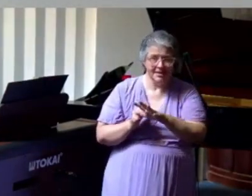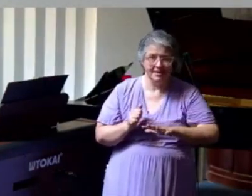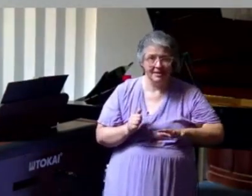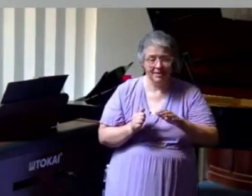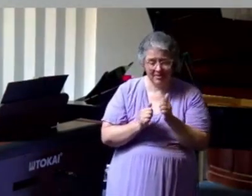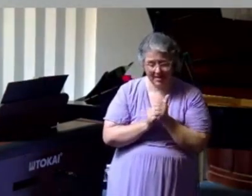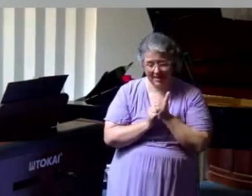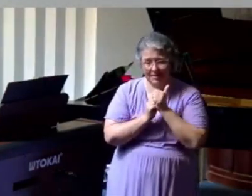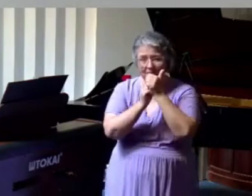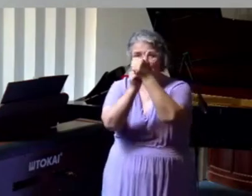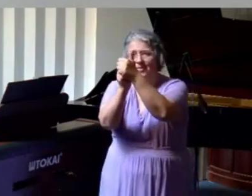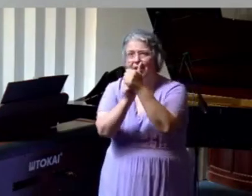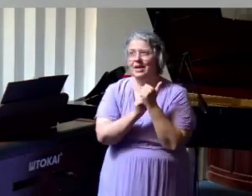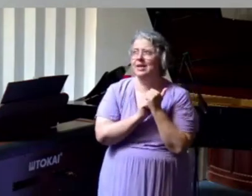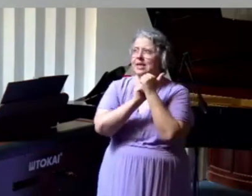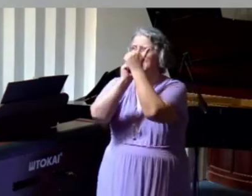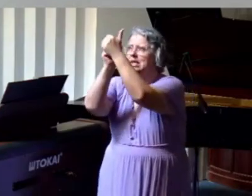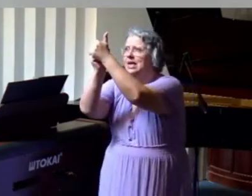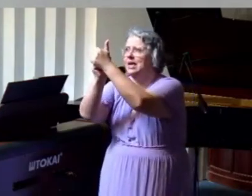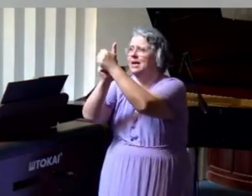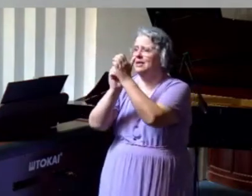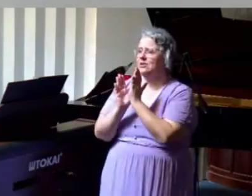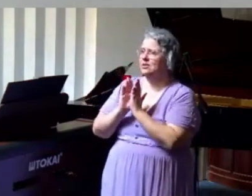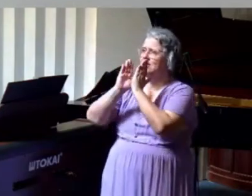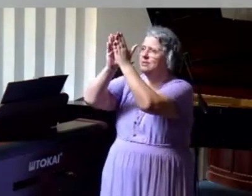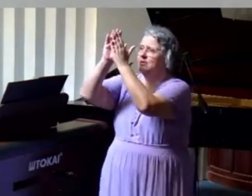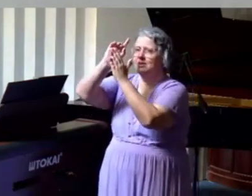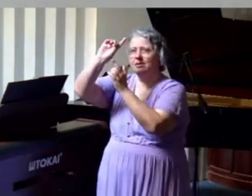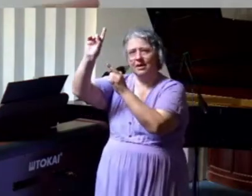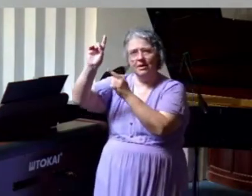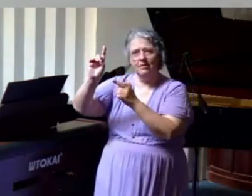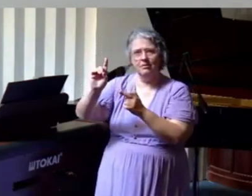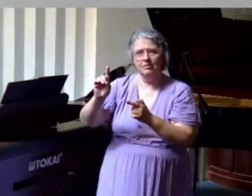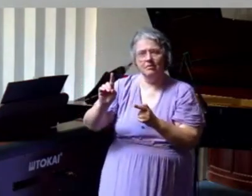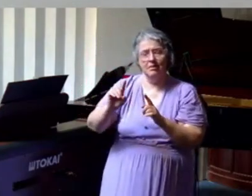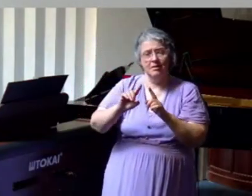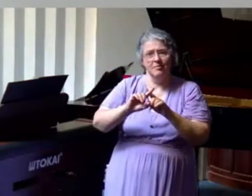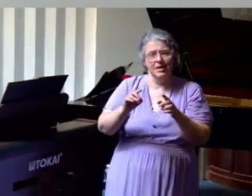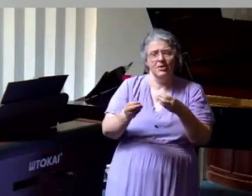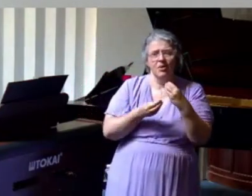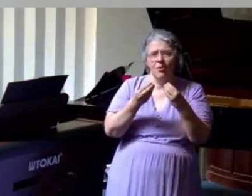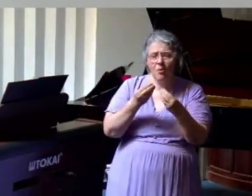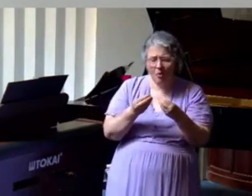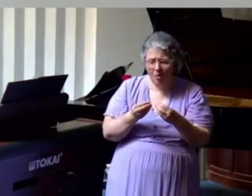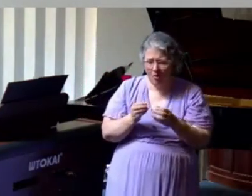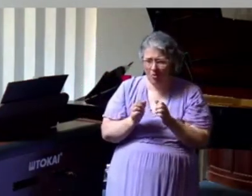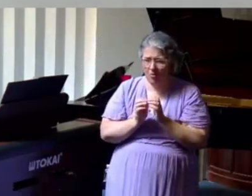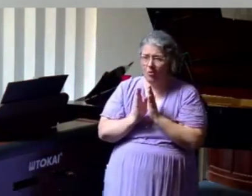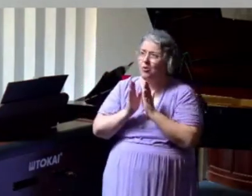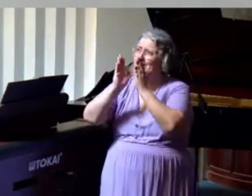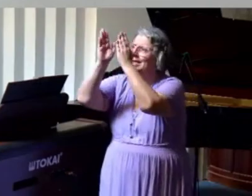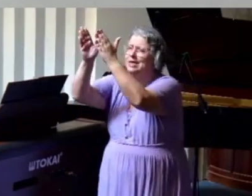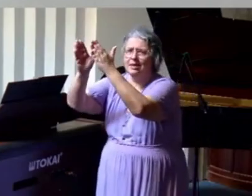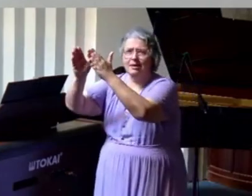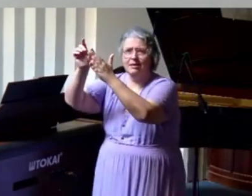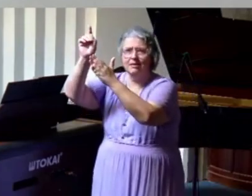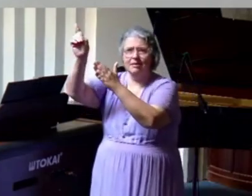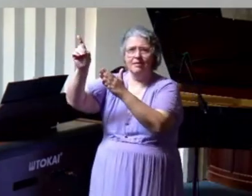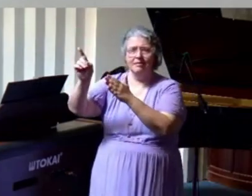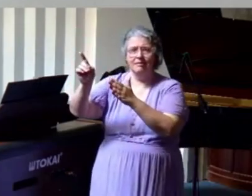alguém vai guiar uma nação a Deus se dentro do seu reinado está cheio de